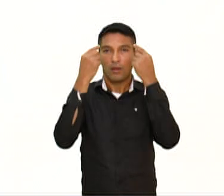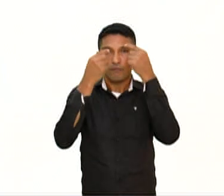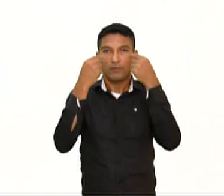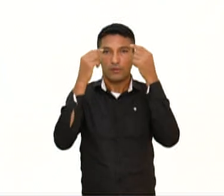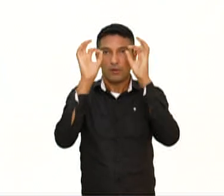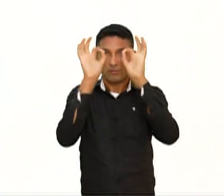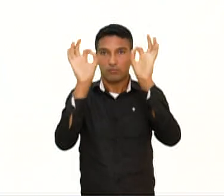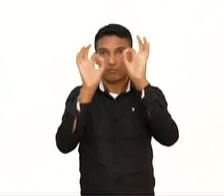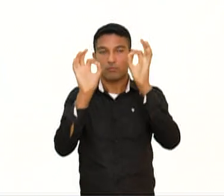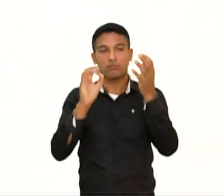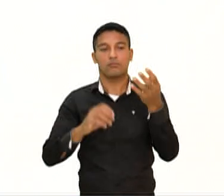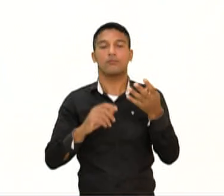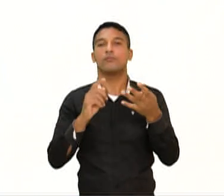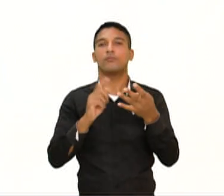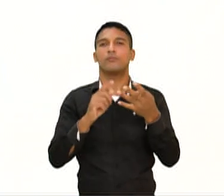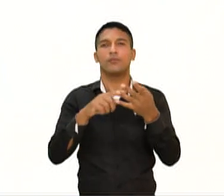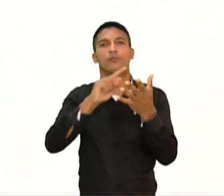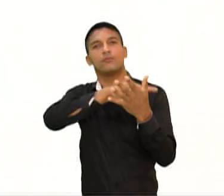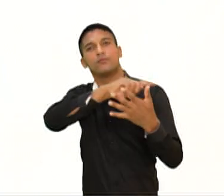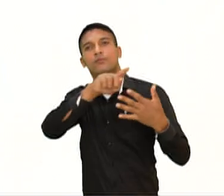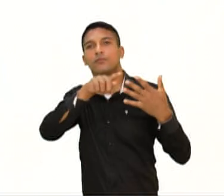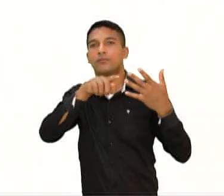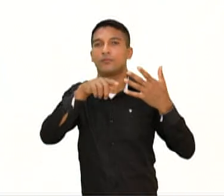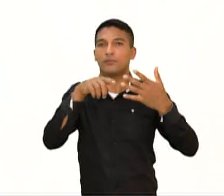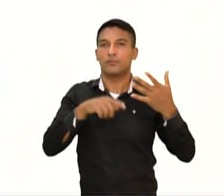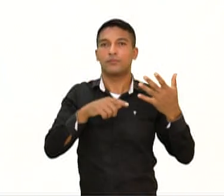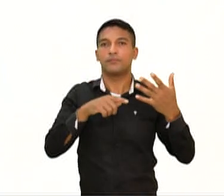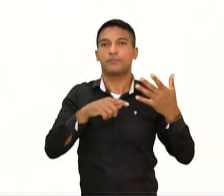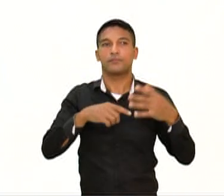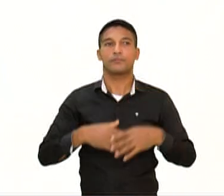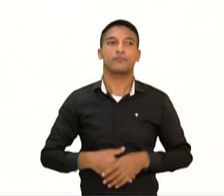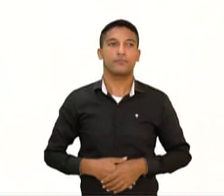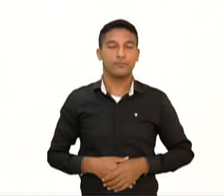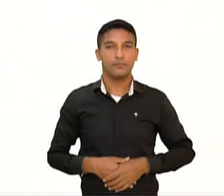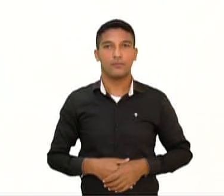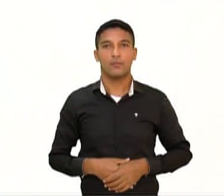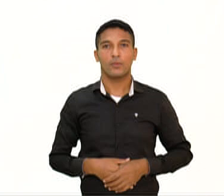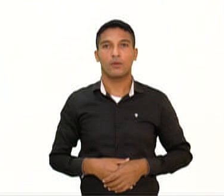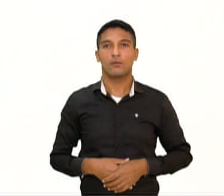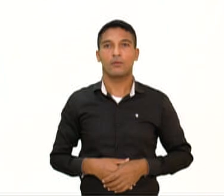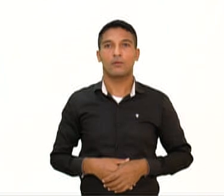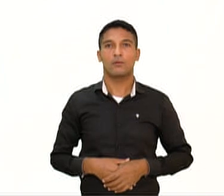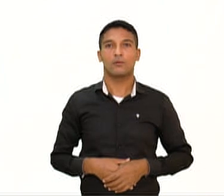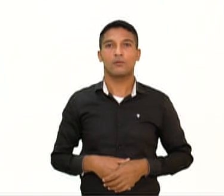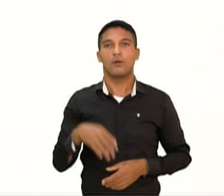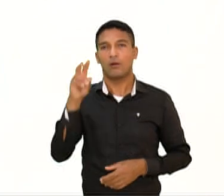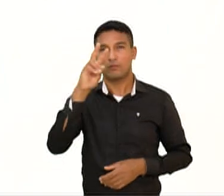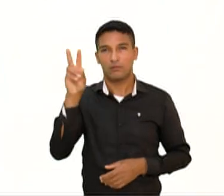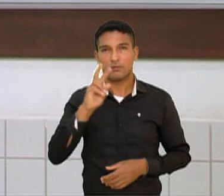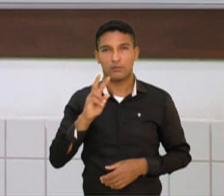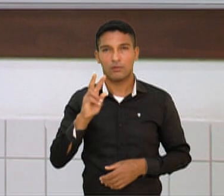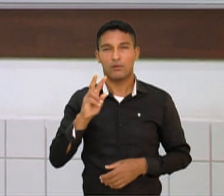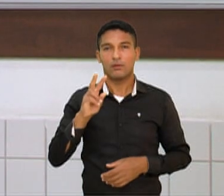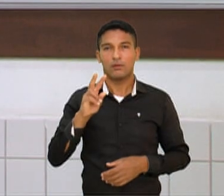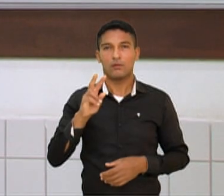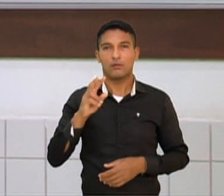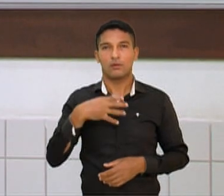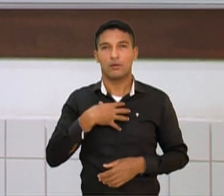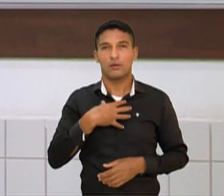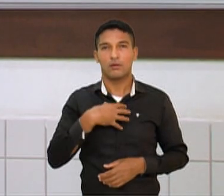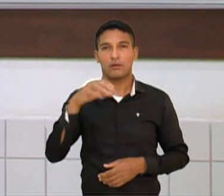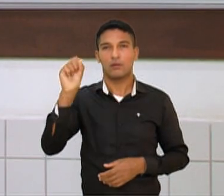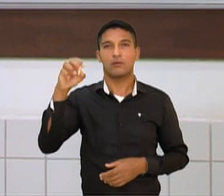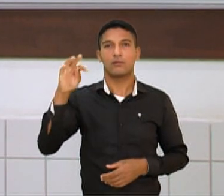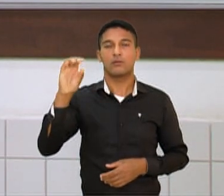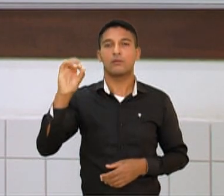evolução dos mamíferos e os órgãos dos sentidos no ser humano. Então, quando eu estou falando em sentidos, eu estou falando na forma como